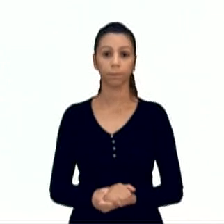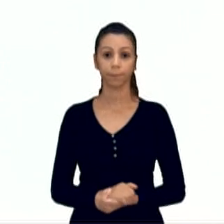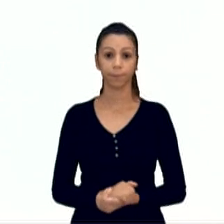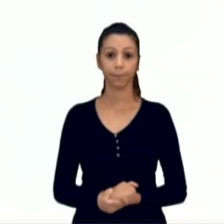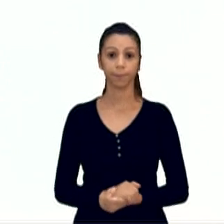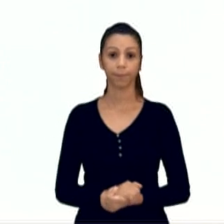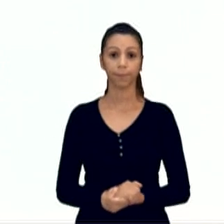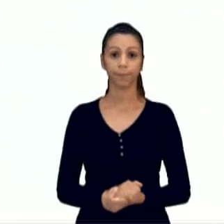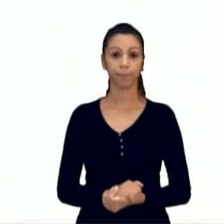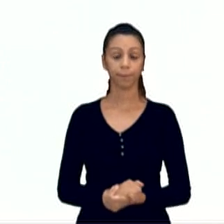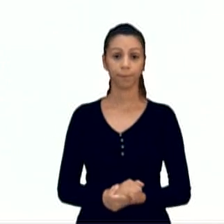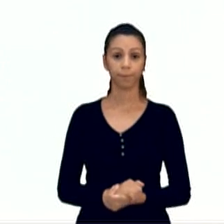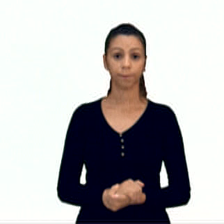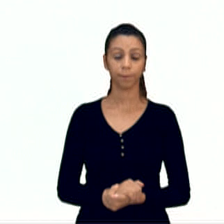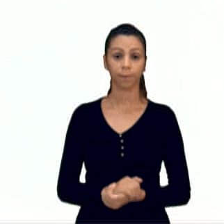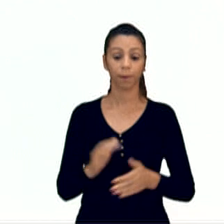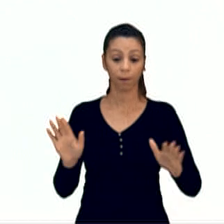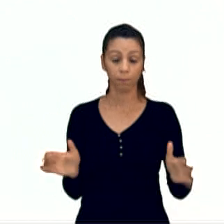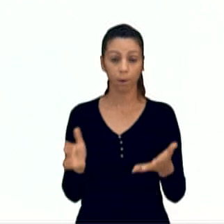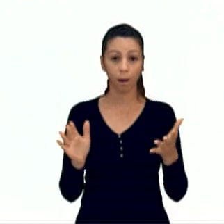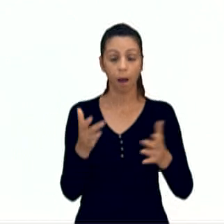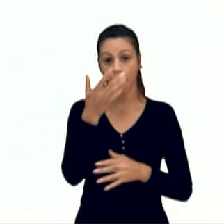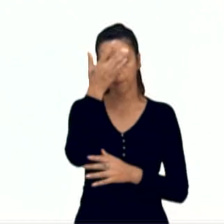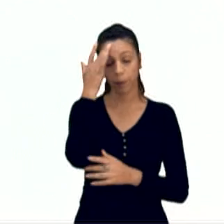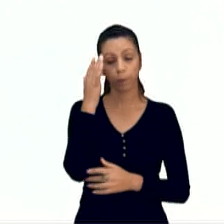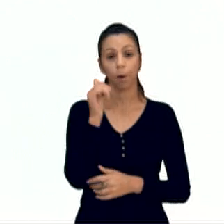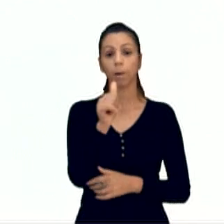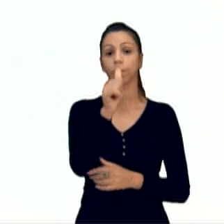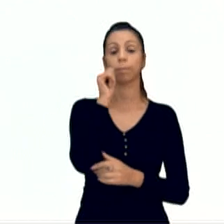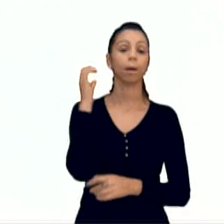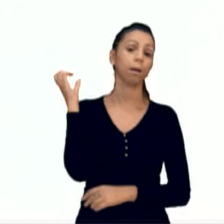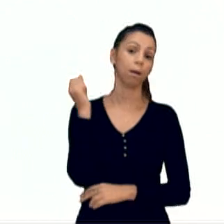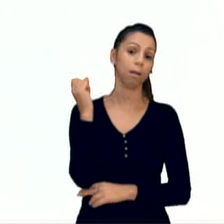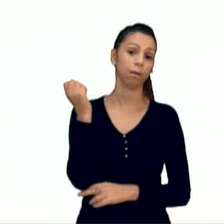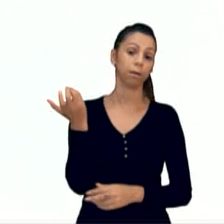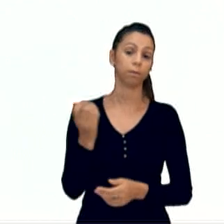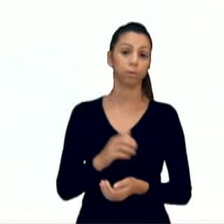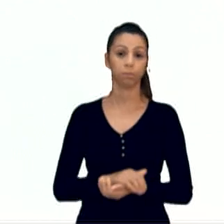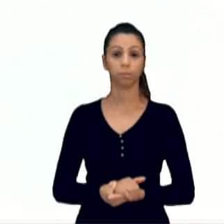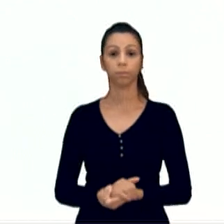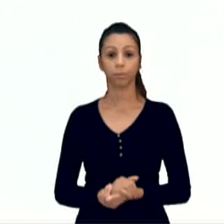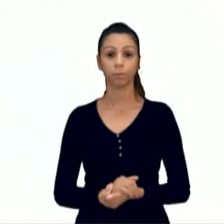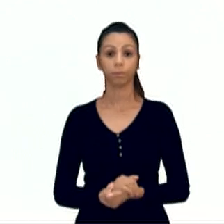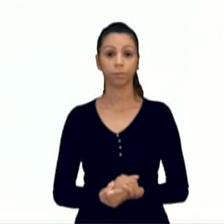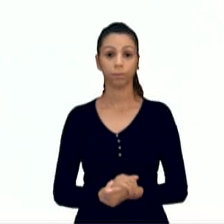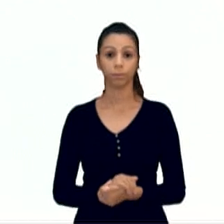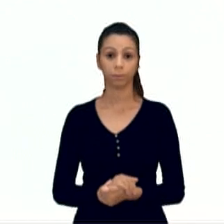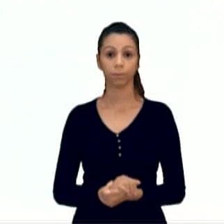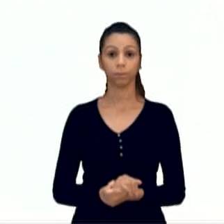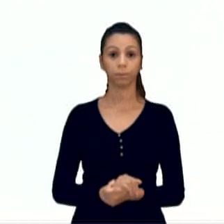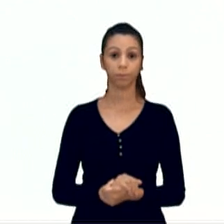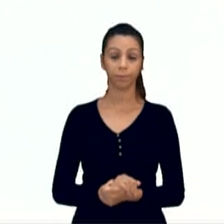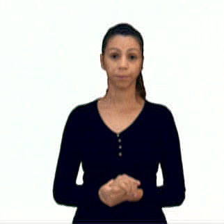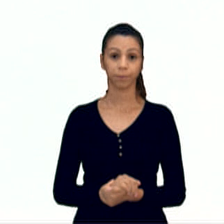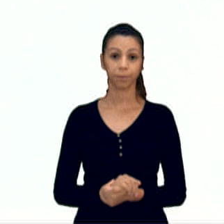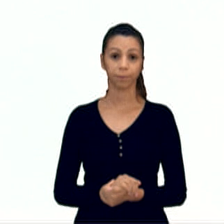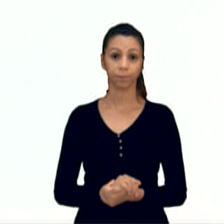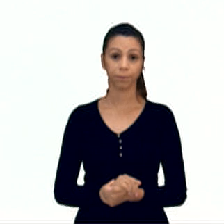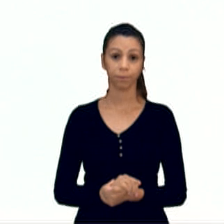milk, incentivar as pessoas a beber leite, or encourage people to watch